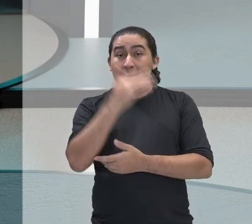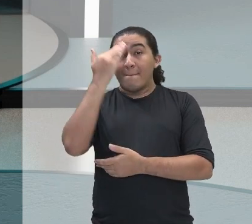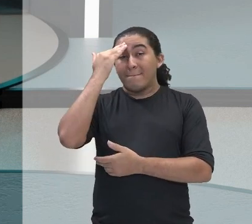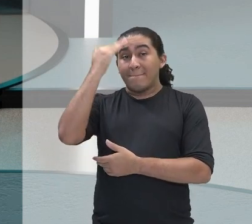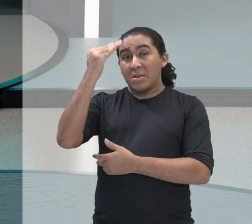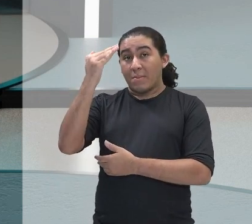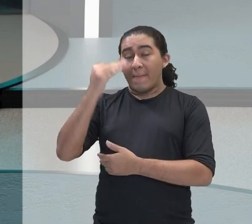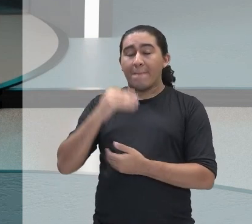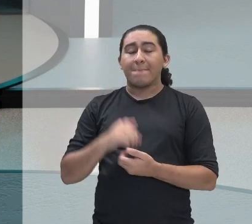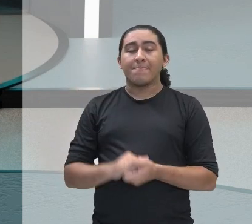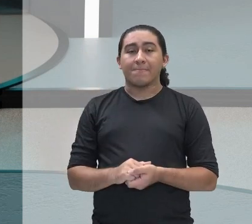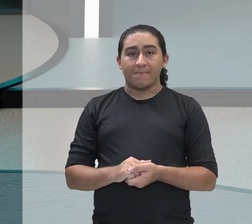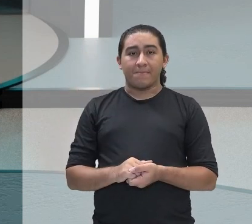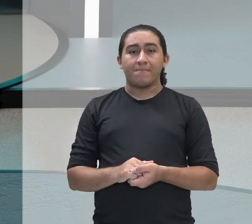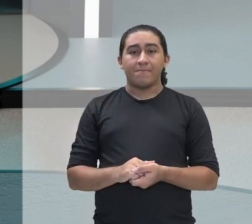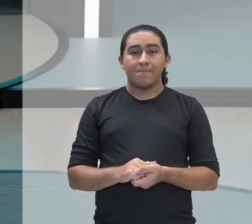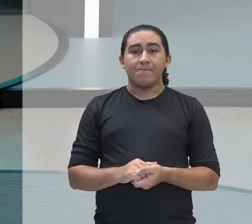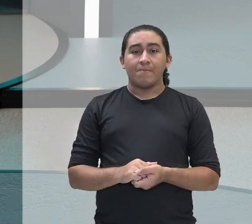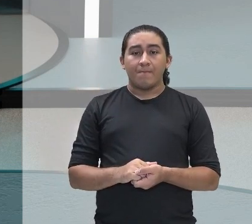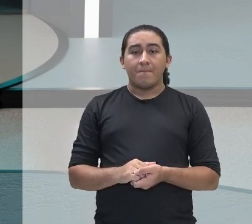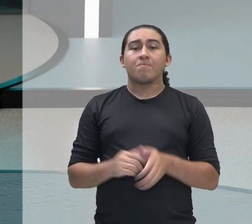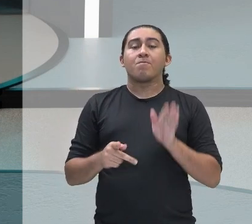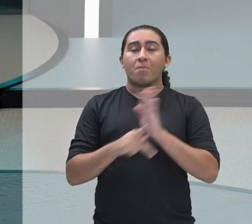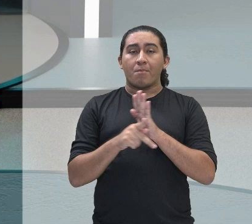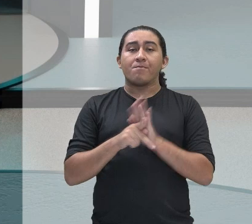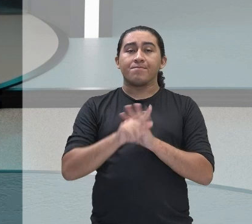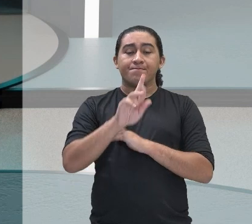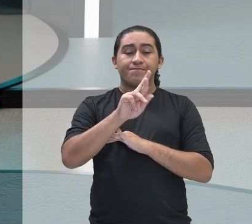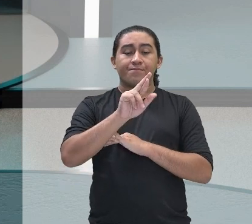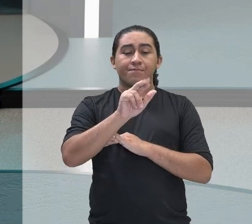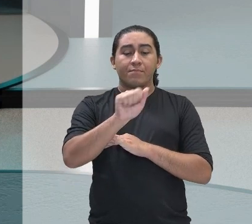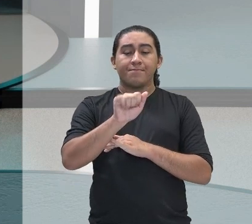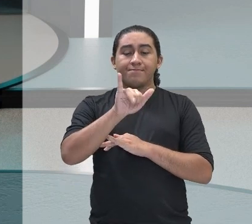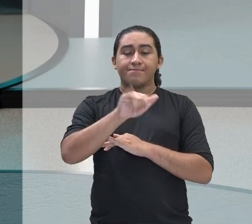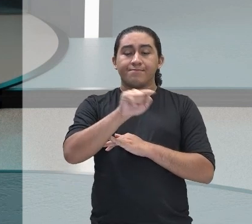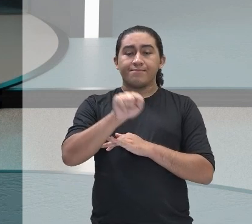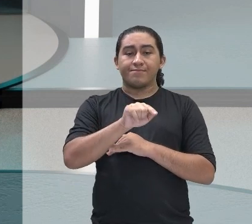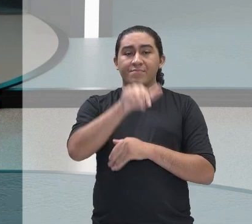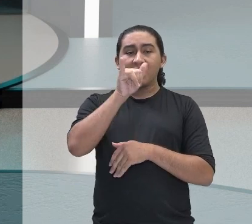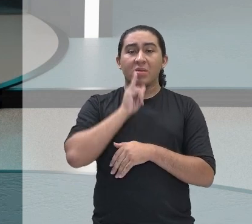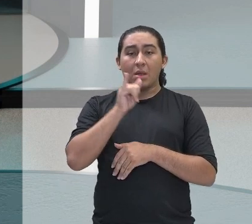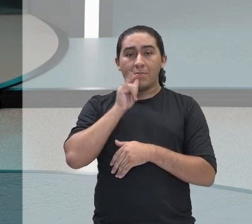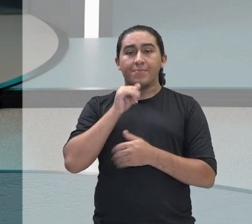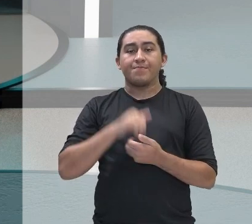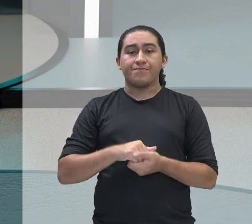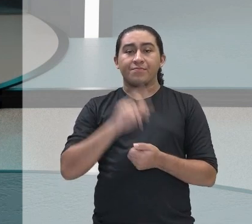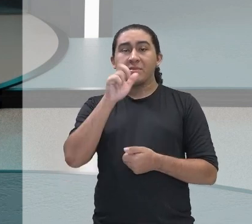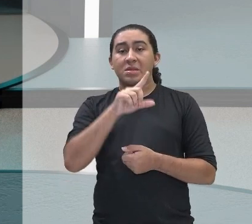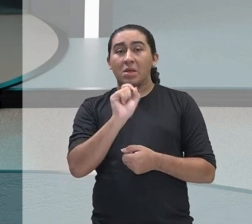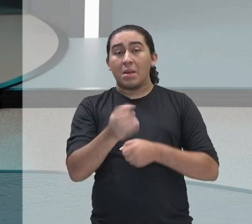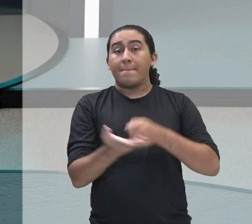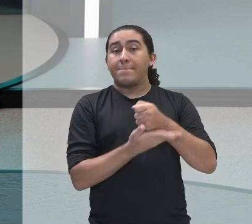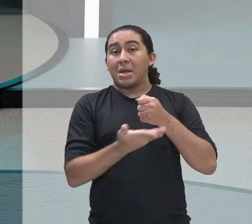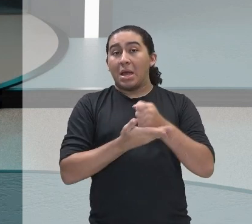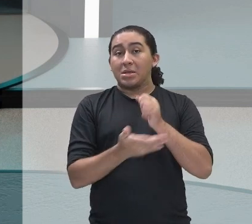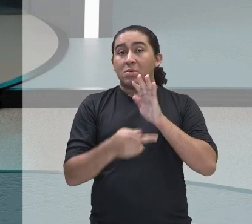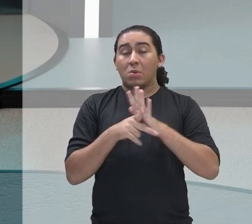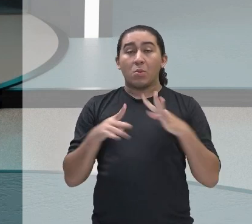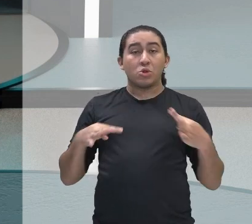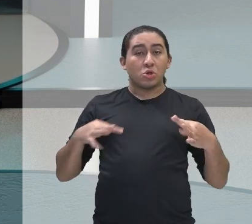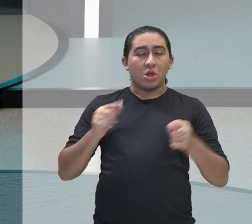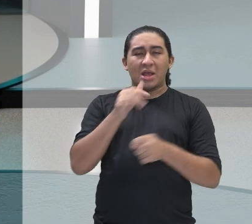nós falamos, né? Radical, estou falando de raiz. A raiz de uma árvore, por exemplo, né? Ela que sustenta toda a